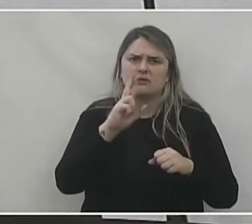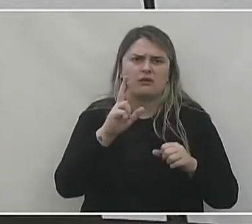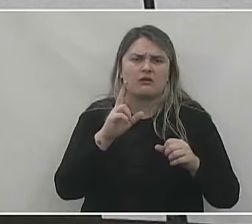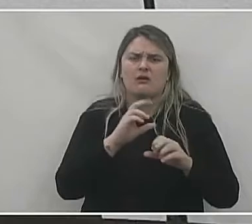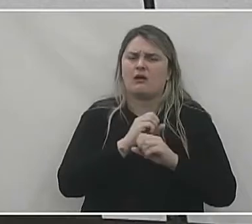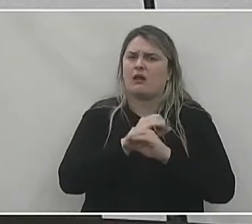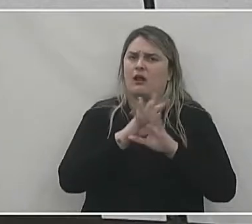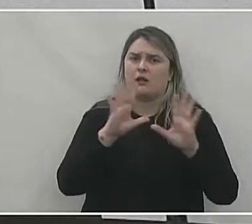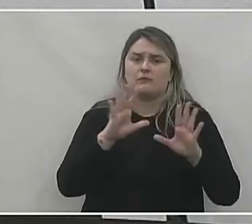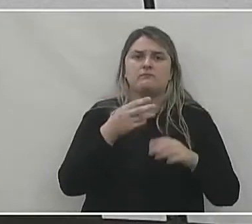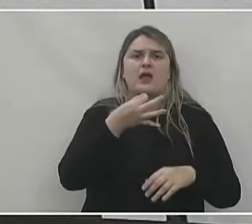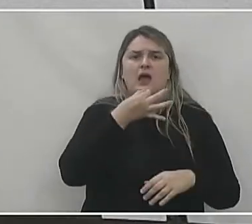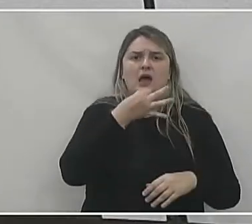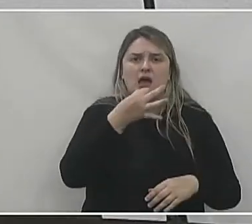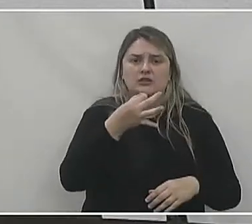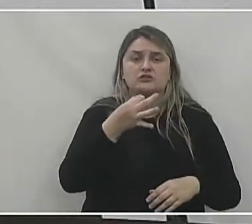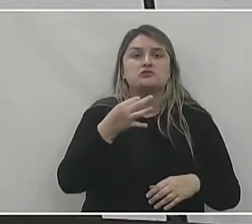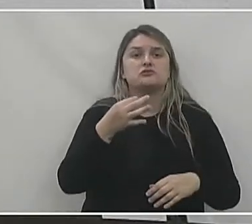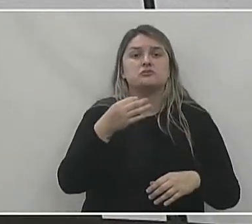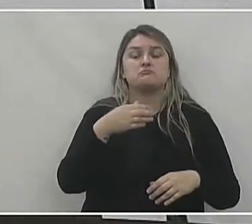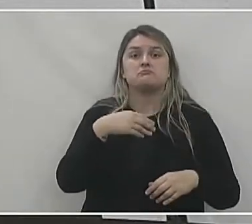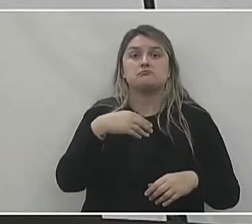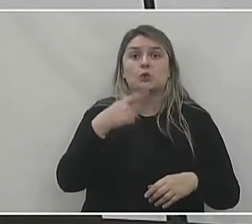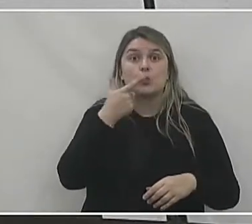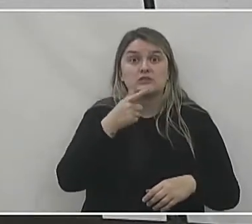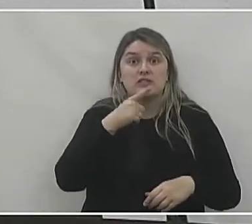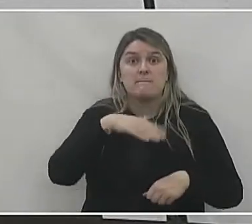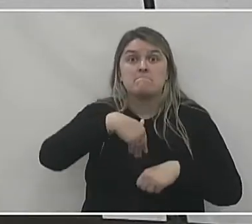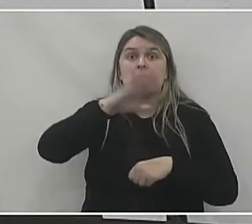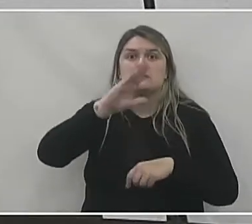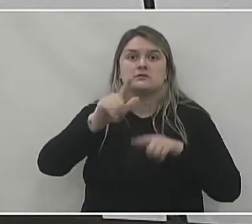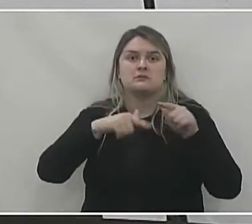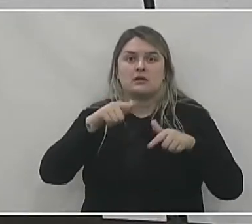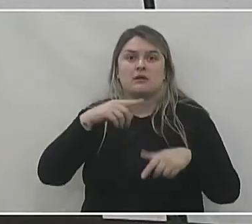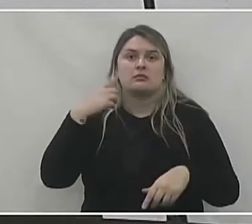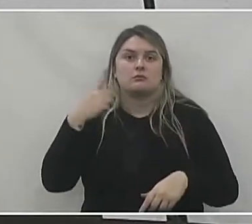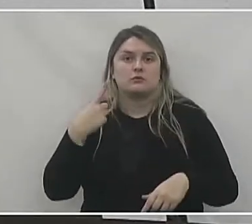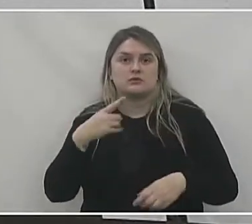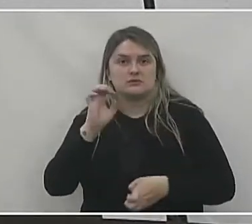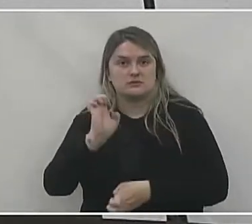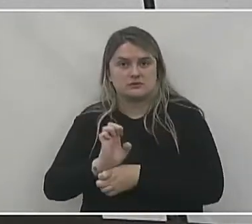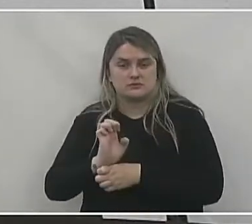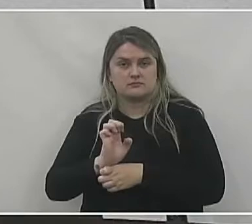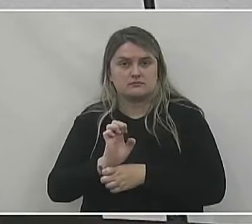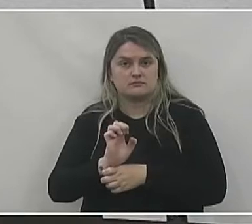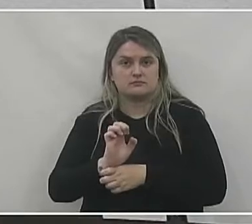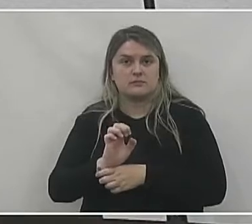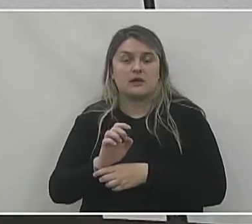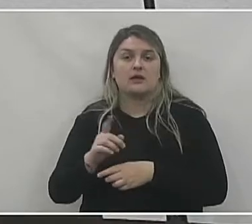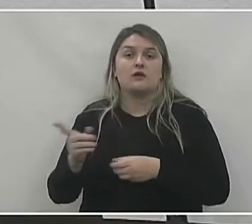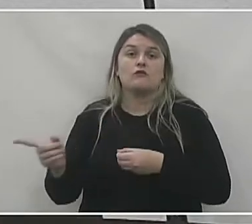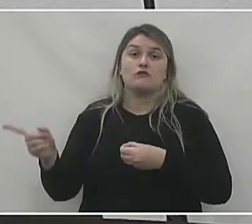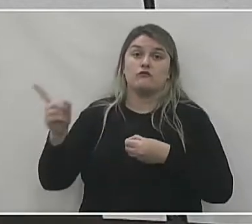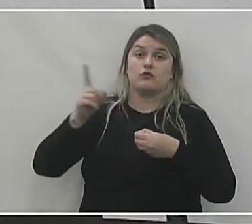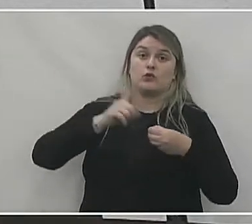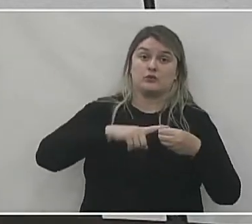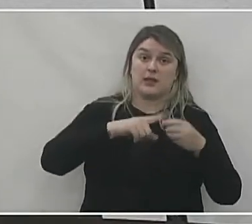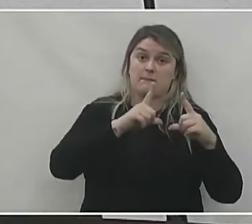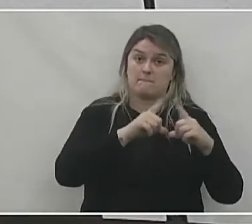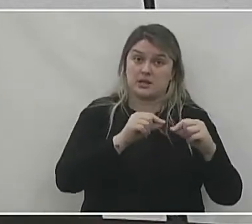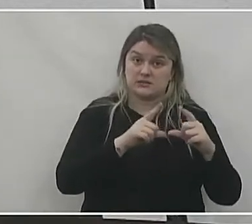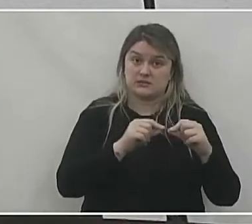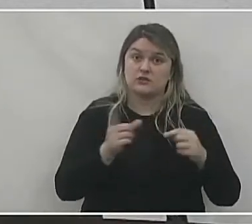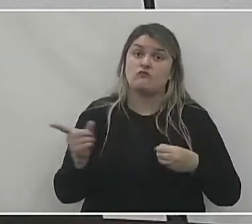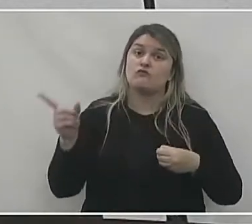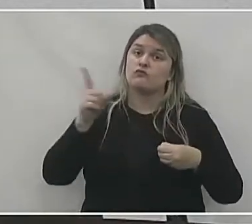dizendo o seguinte: acho que me realizei mais como deputado estadual, mas quero dizer que voltei agora para Brasília e acho